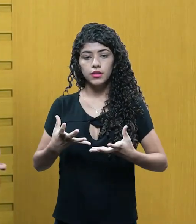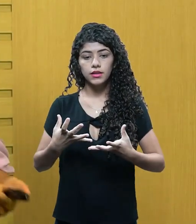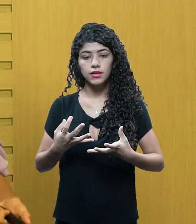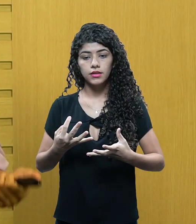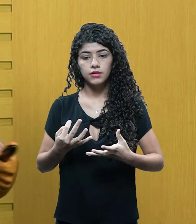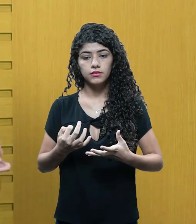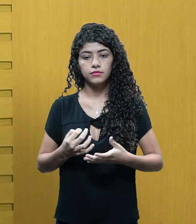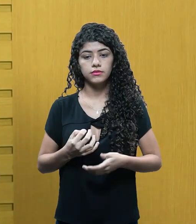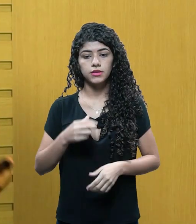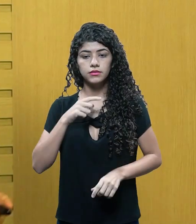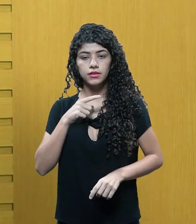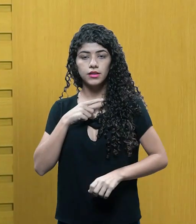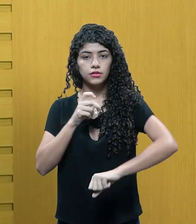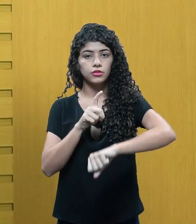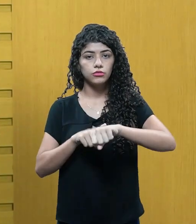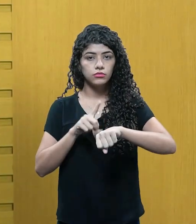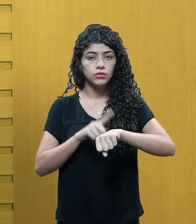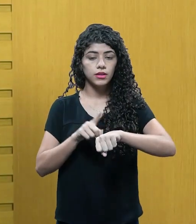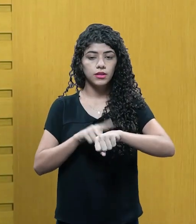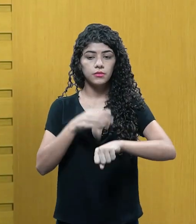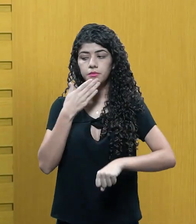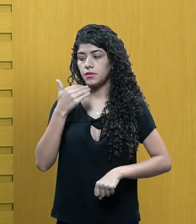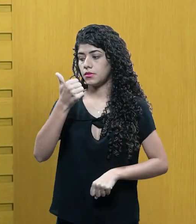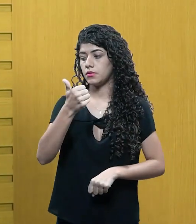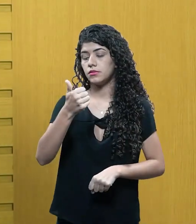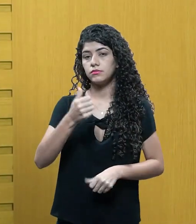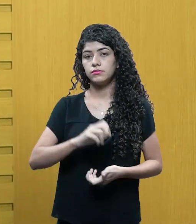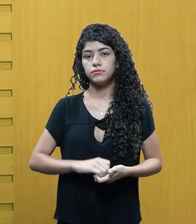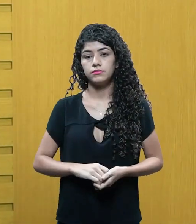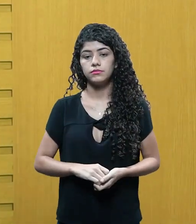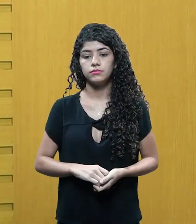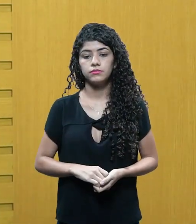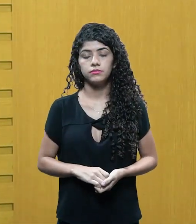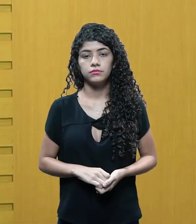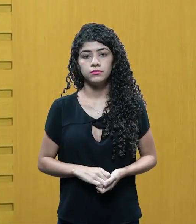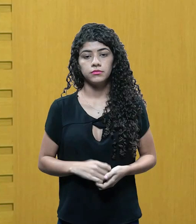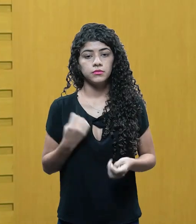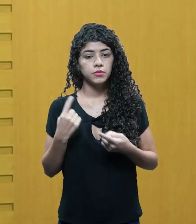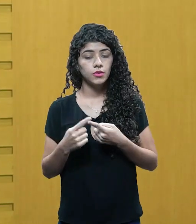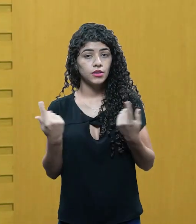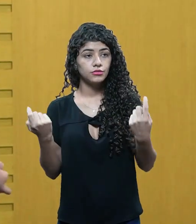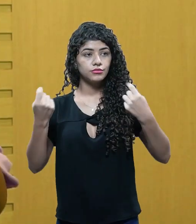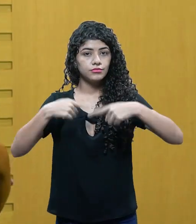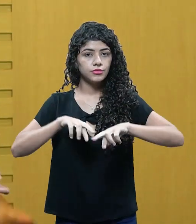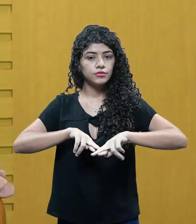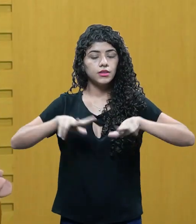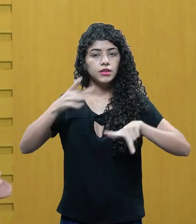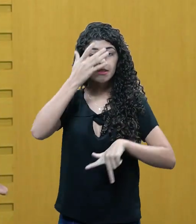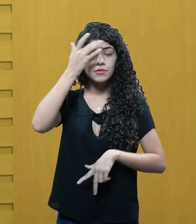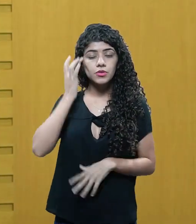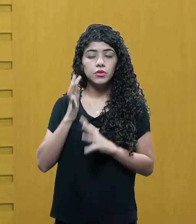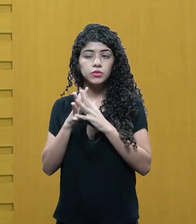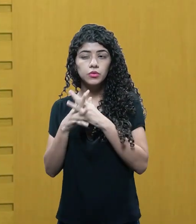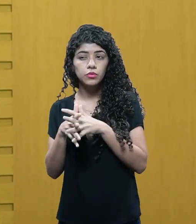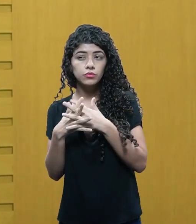mais funcional, que ganhe mais tempo, que seja otimizado ali. Então, porque do contrário, as pessoas confusas,